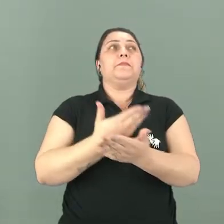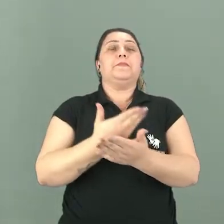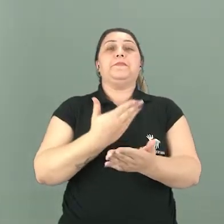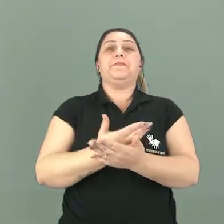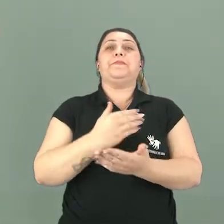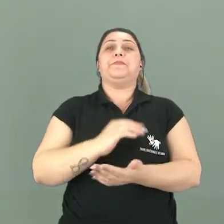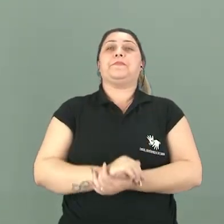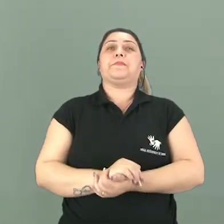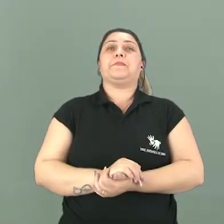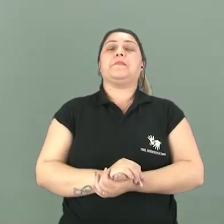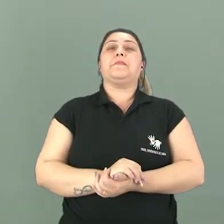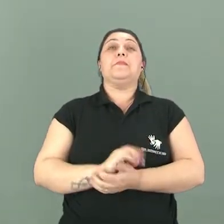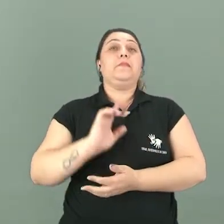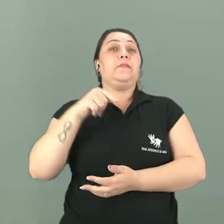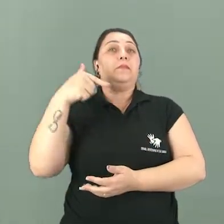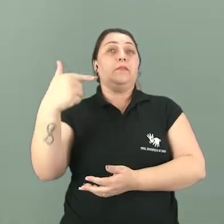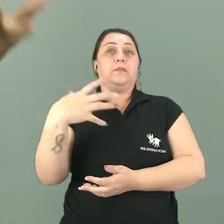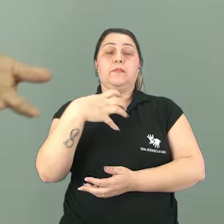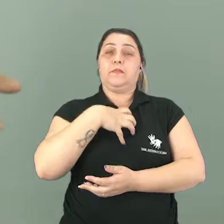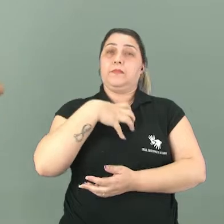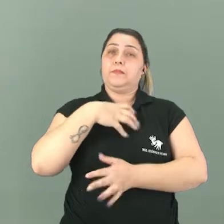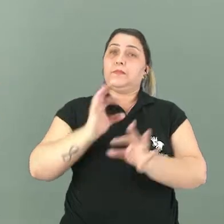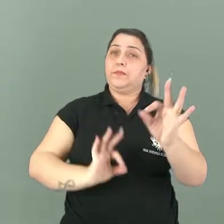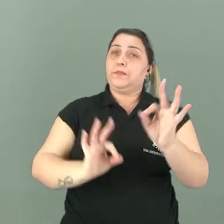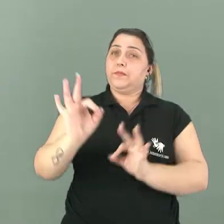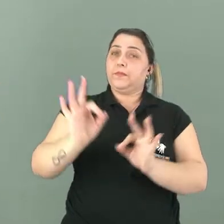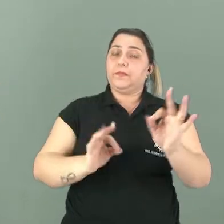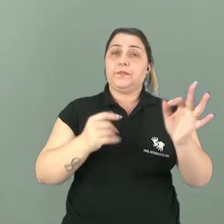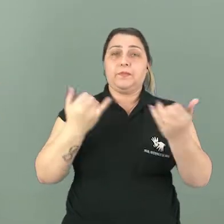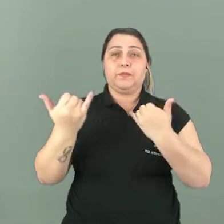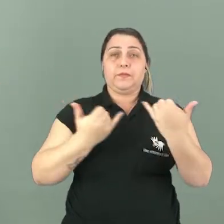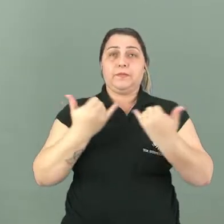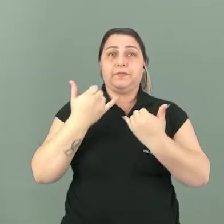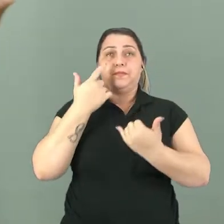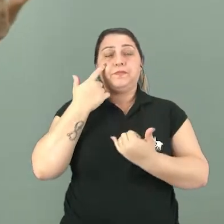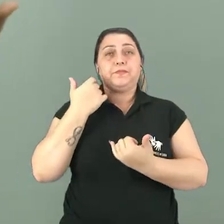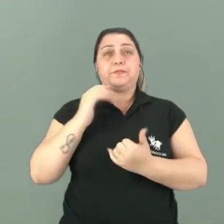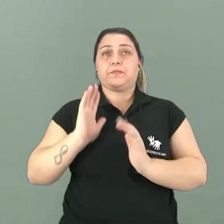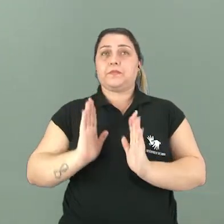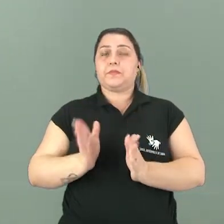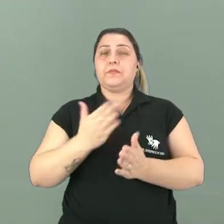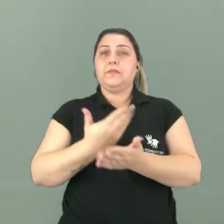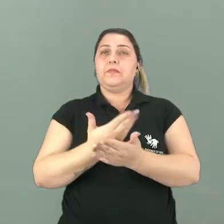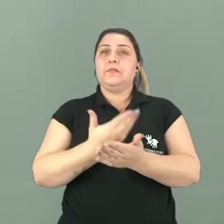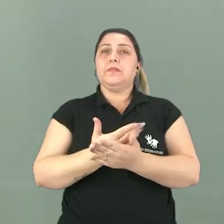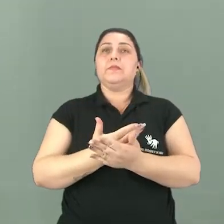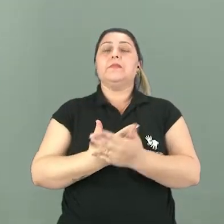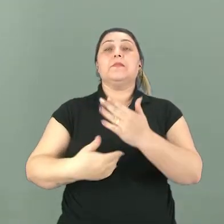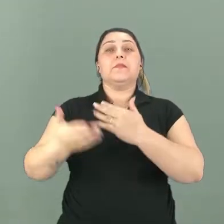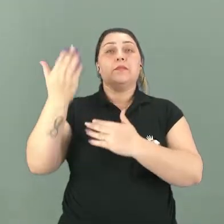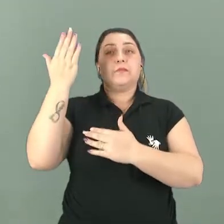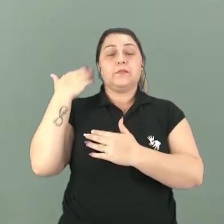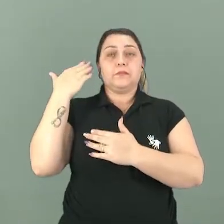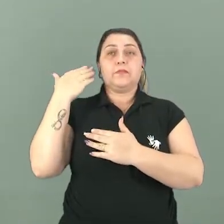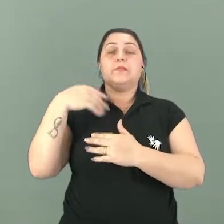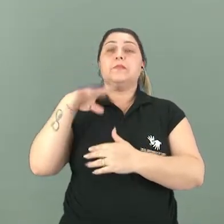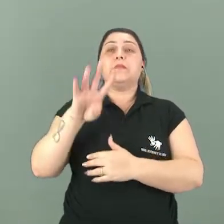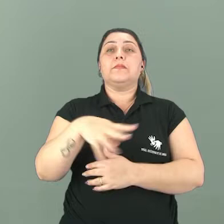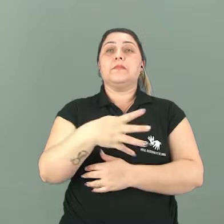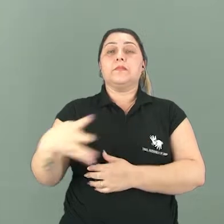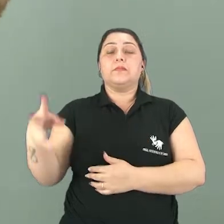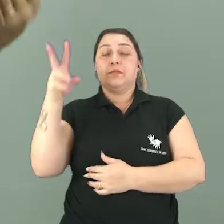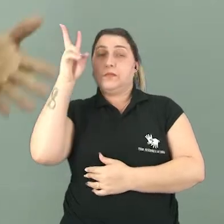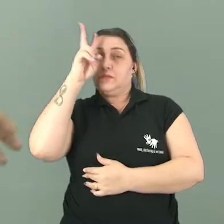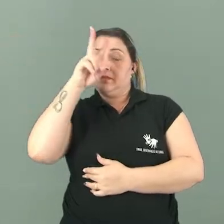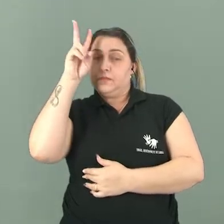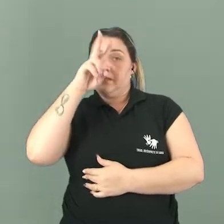sobre uma outra forma de organização de dados. Isso mesmo, nós já estudamos em aulas anteriores sobre as tabelas. Lembram